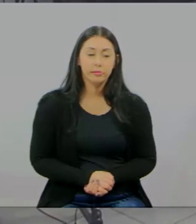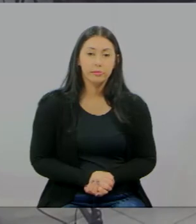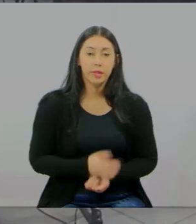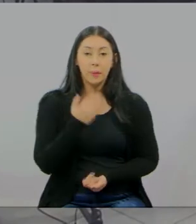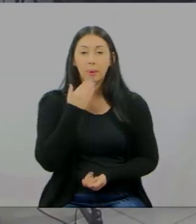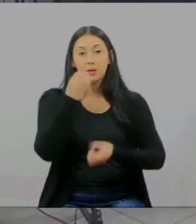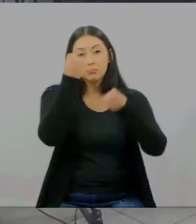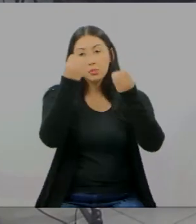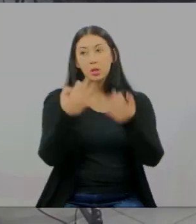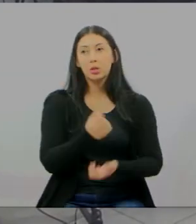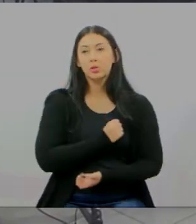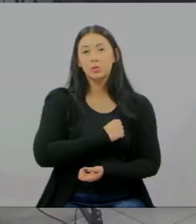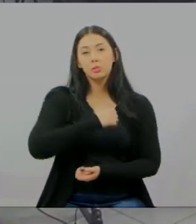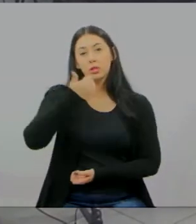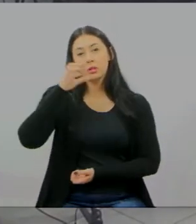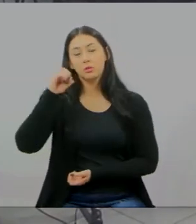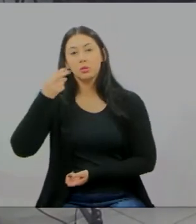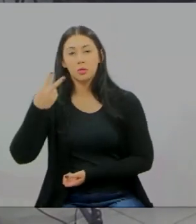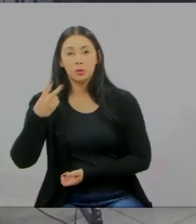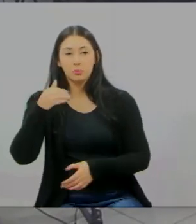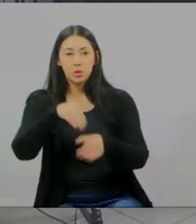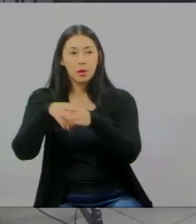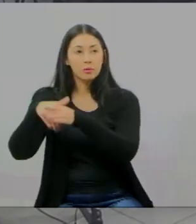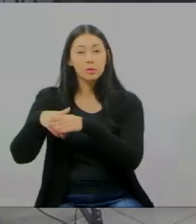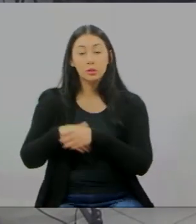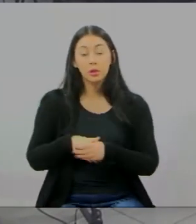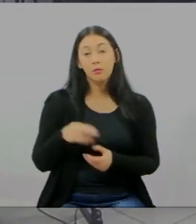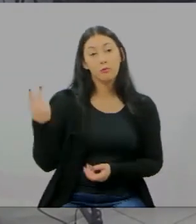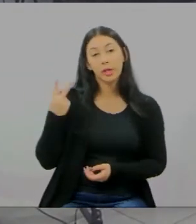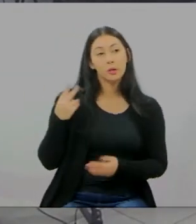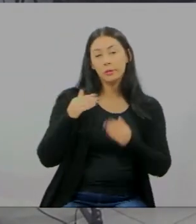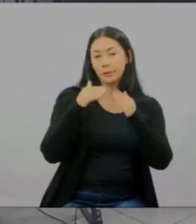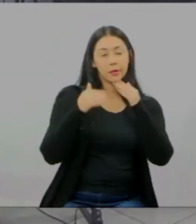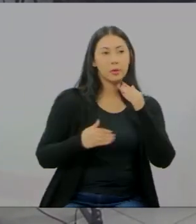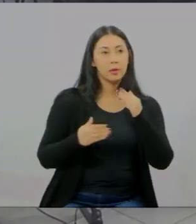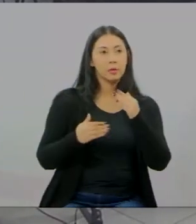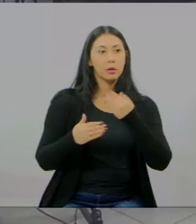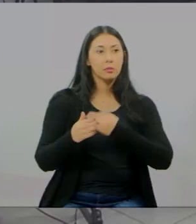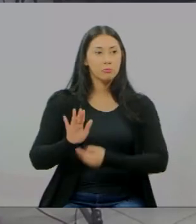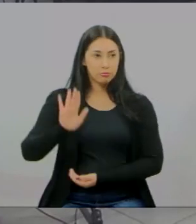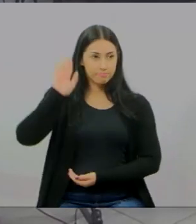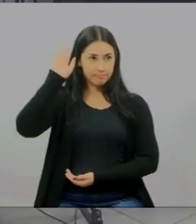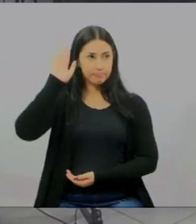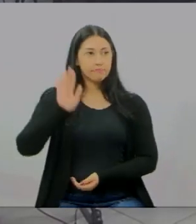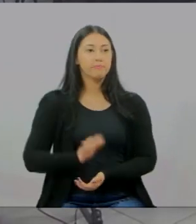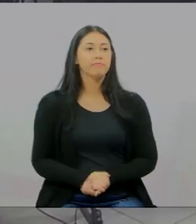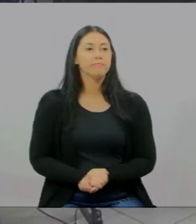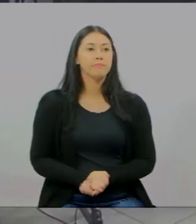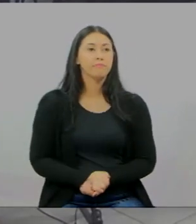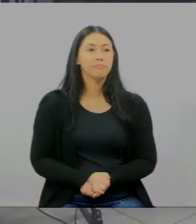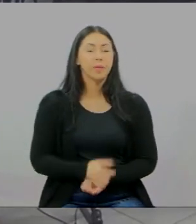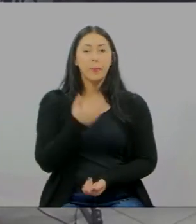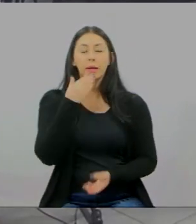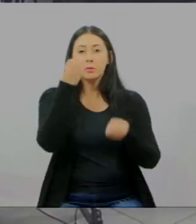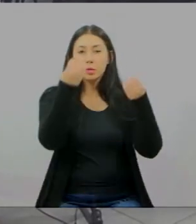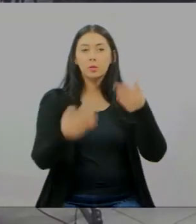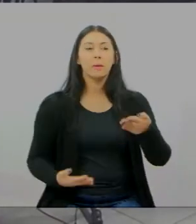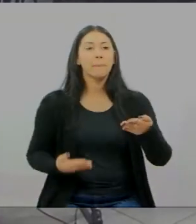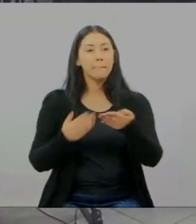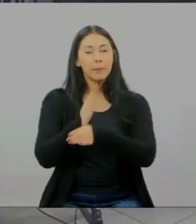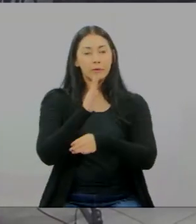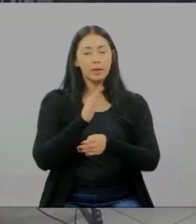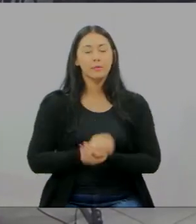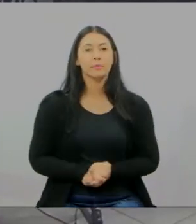Pedido de informações número 102 em votação. Os vereadores contrários se manifestem levantando o braço. Pedido de informações